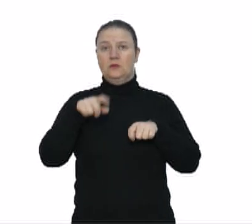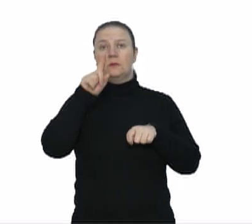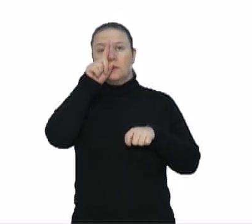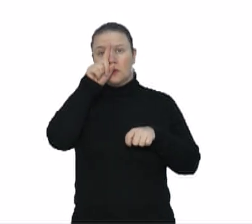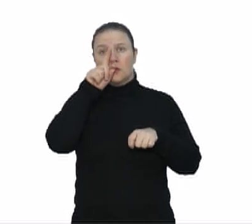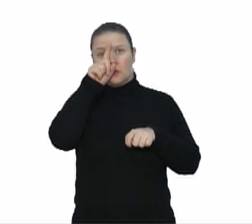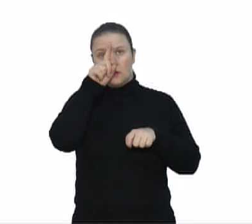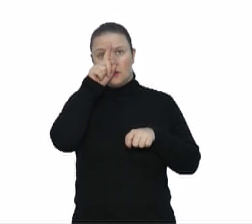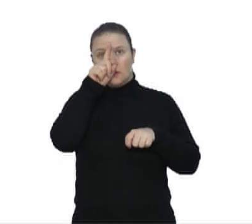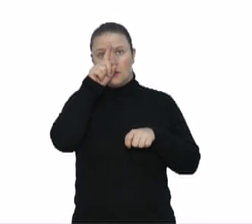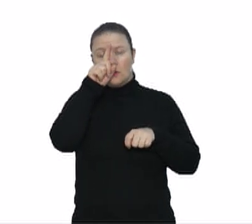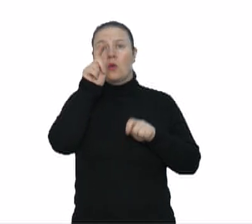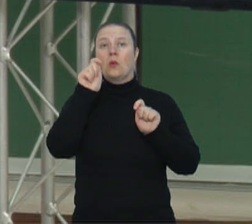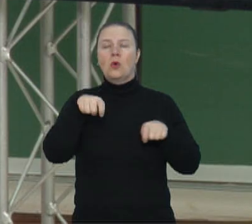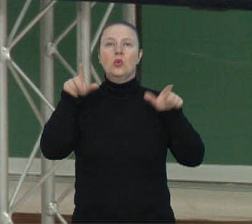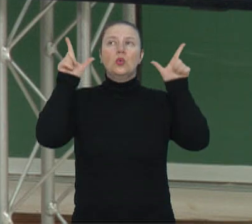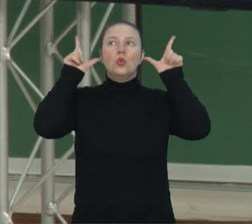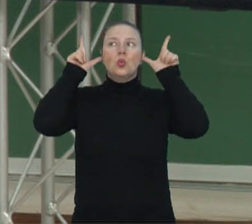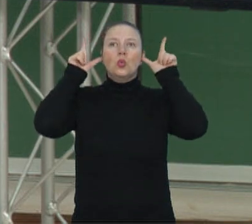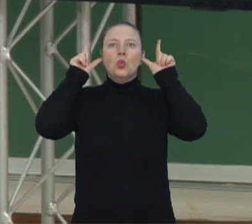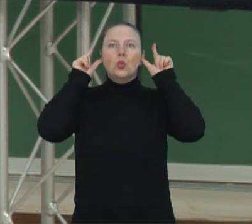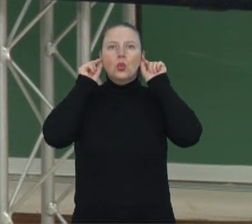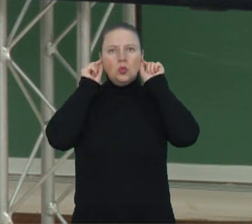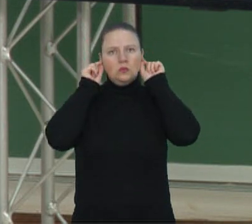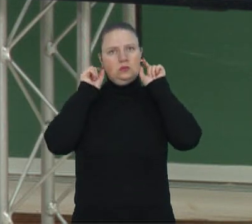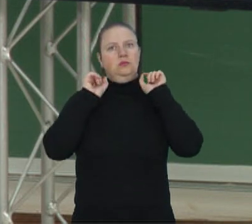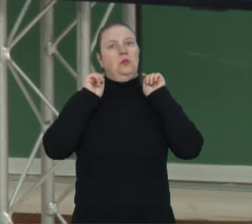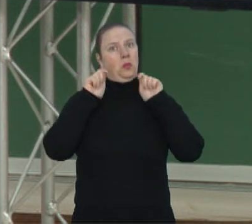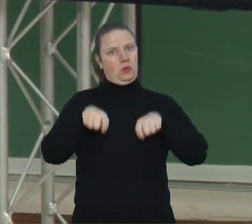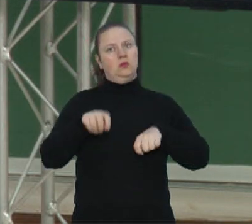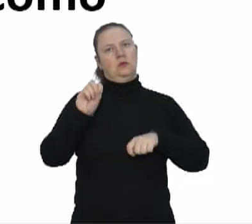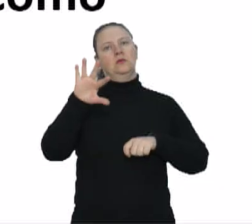ouvidos, assim, se a gente estiver muito exposto.